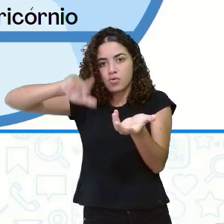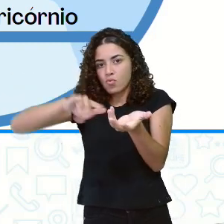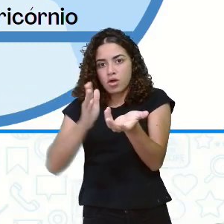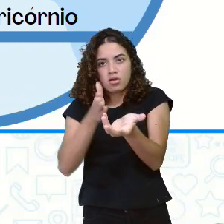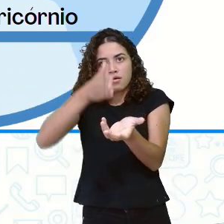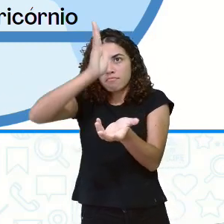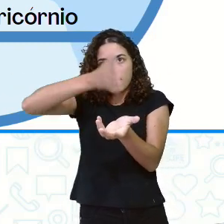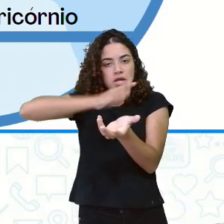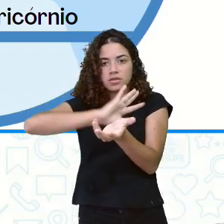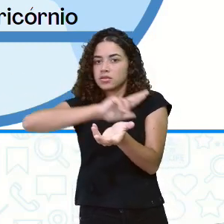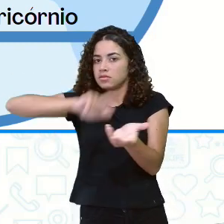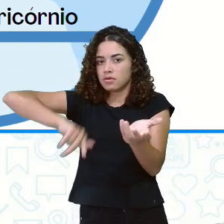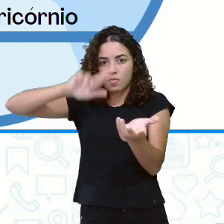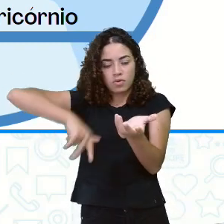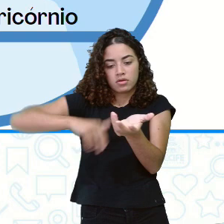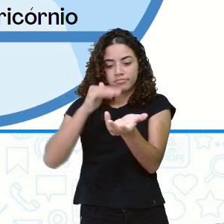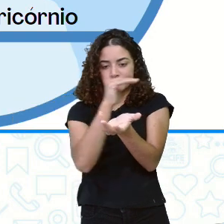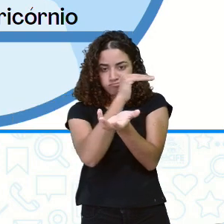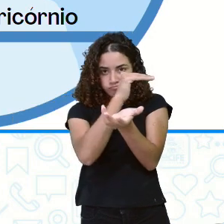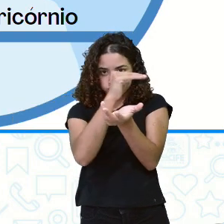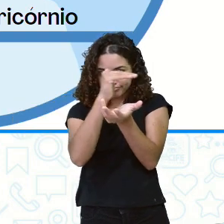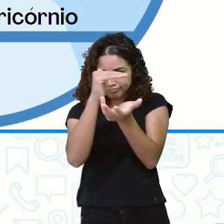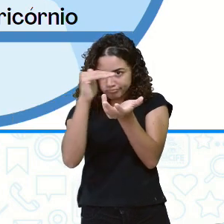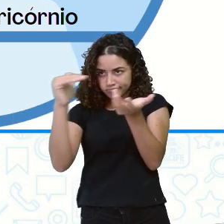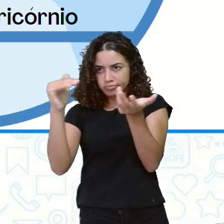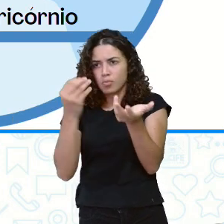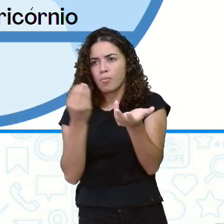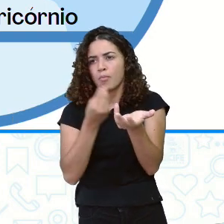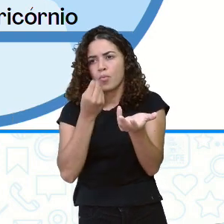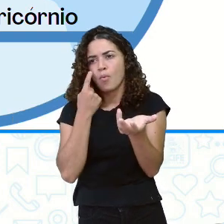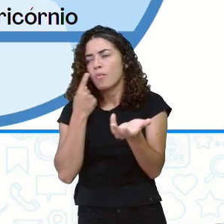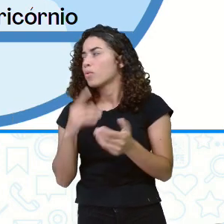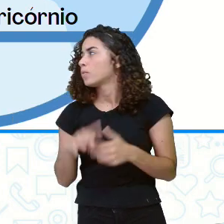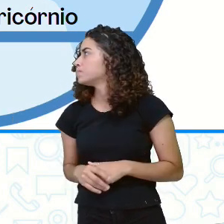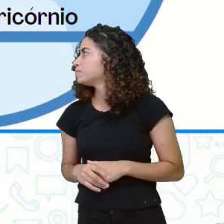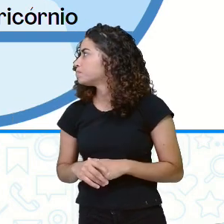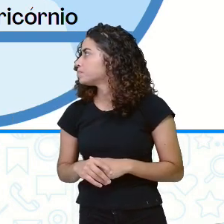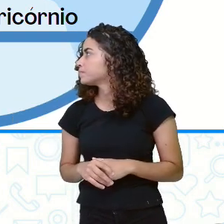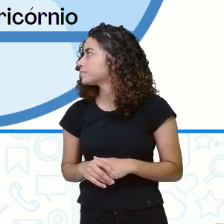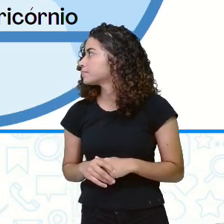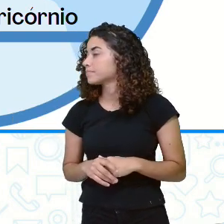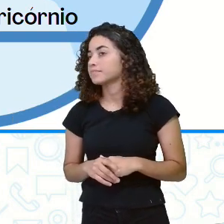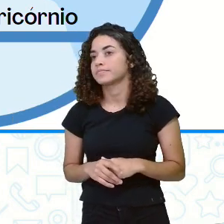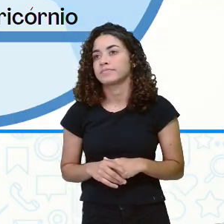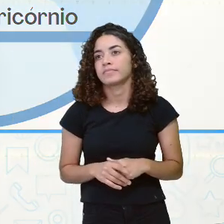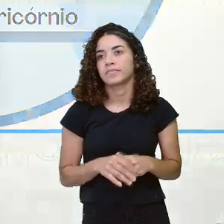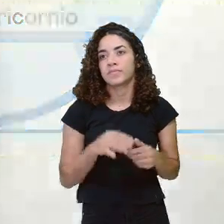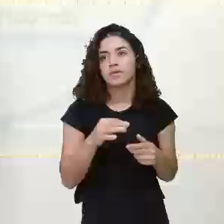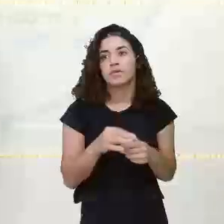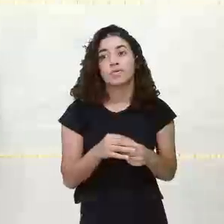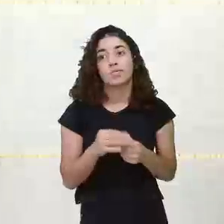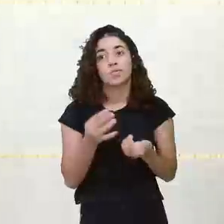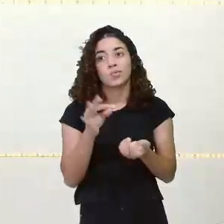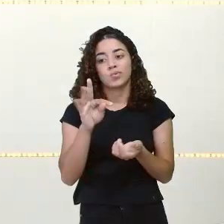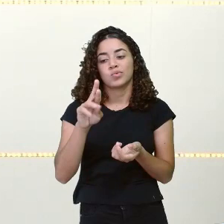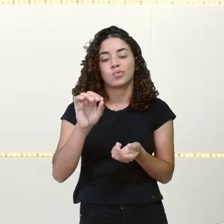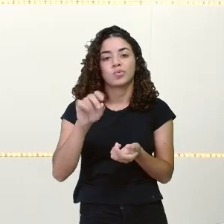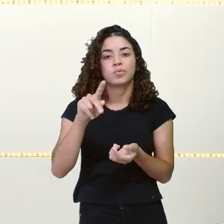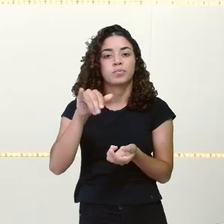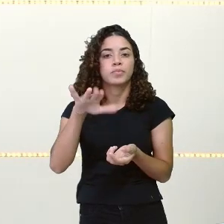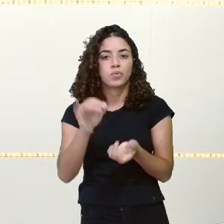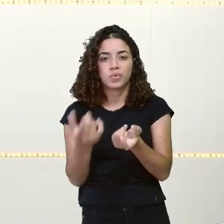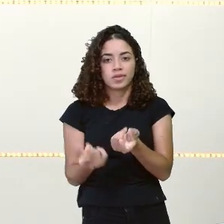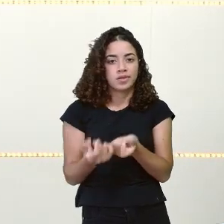no horizonte. Por exemplo, professora Sinara, eu posso citar aqui, ó, o Trópico de Câncer ou o Trópico